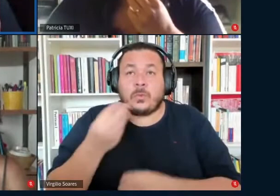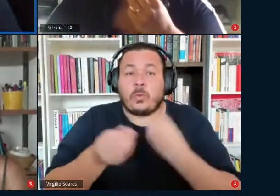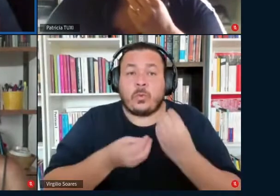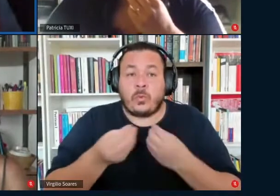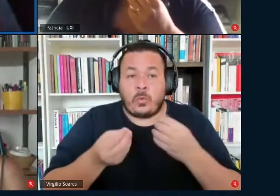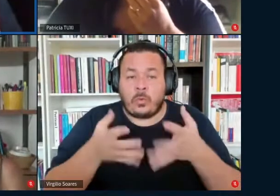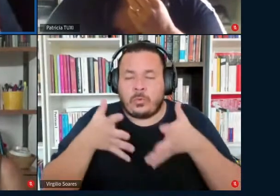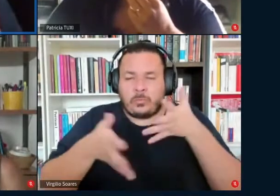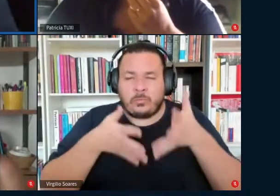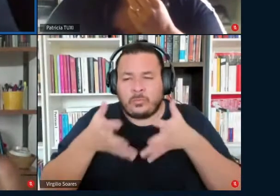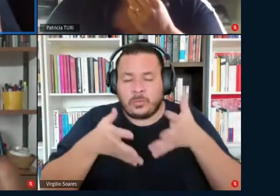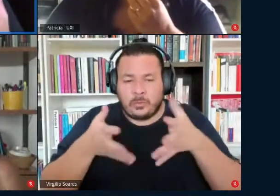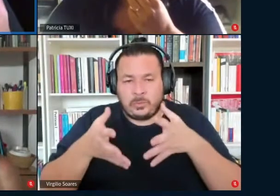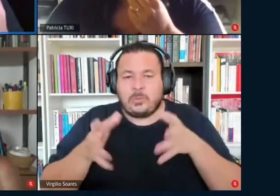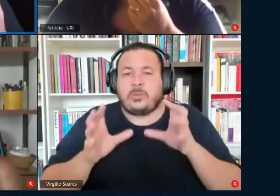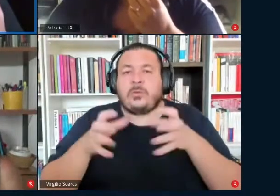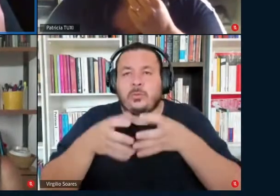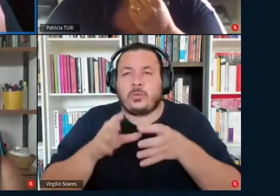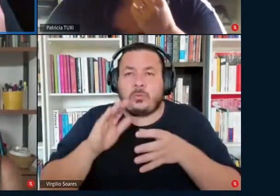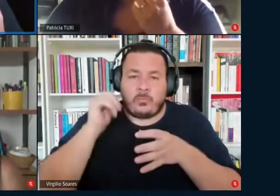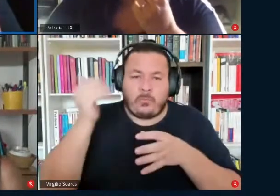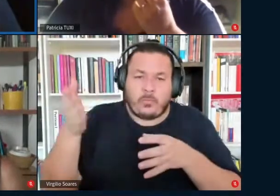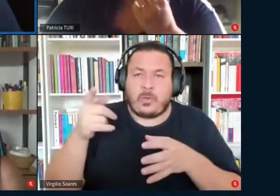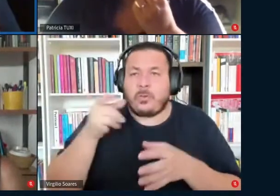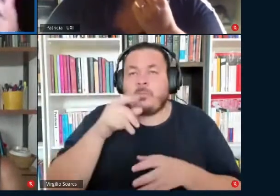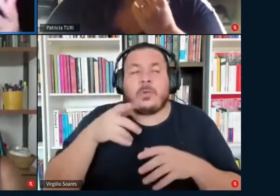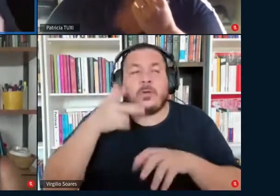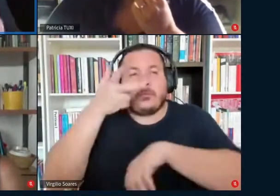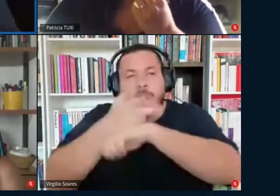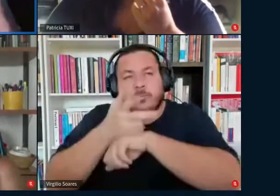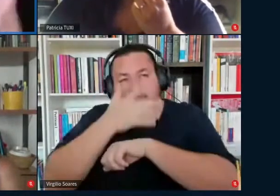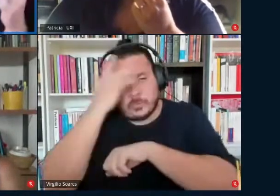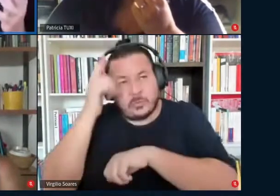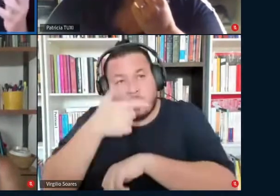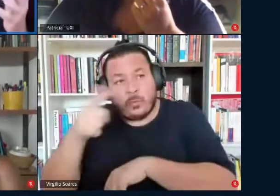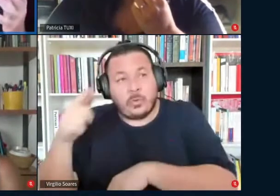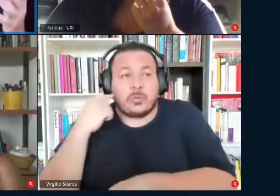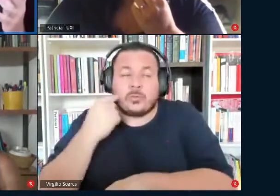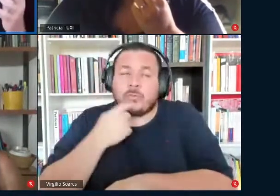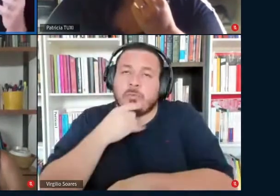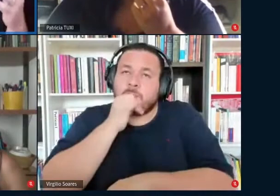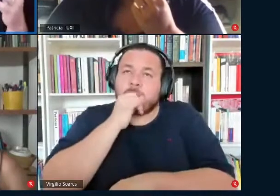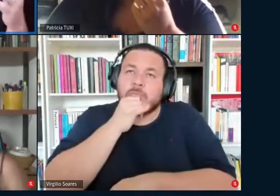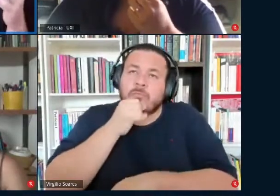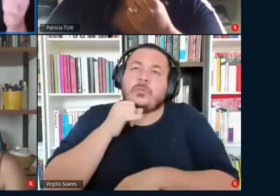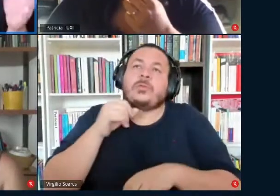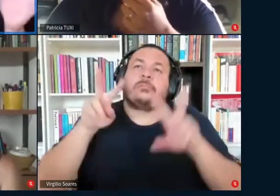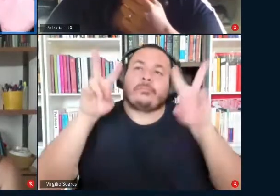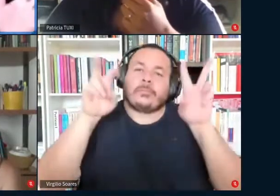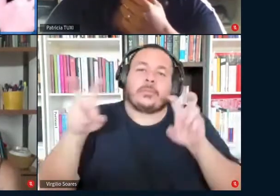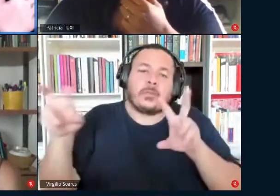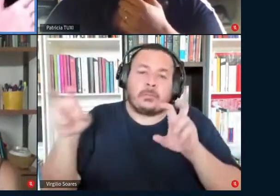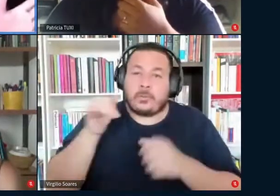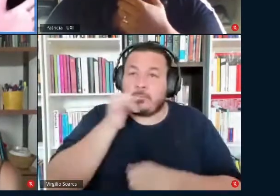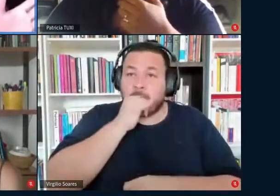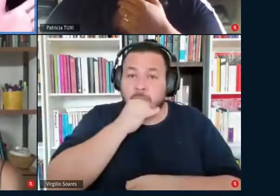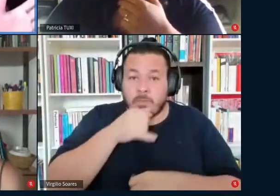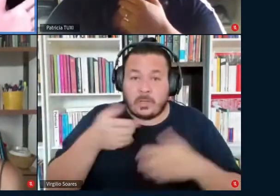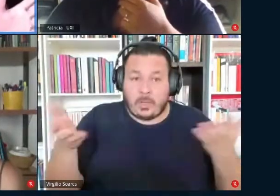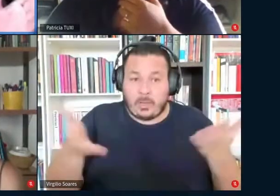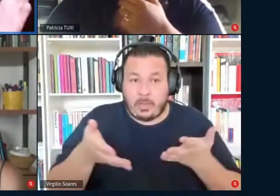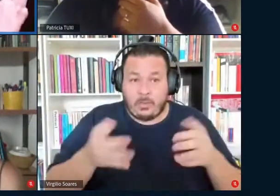externo, com vídeos de outras pessoas surdas sobre determinadas temáticas. Um exemplo que eu posso dar sobre a questão agora